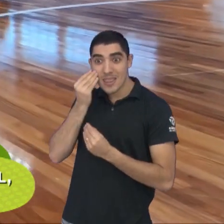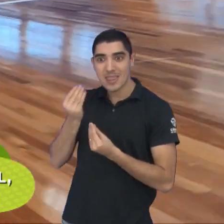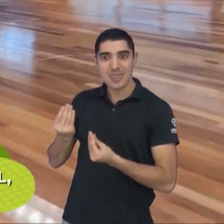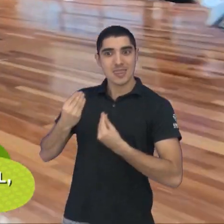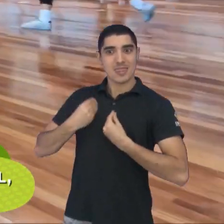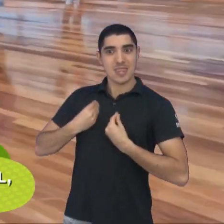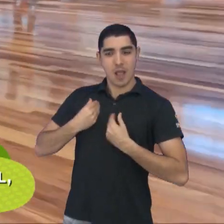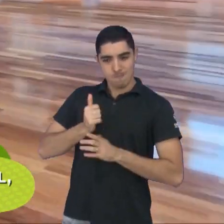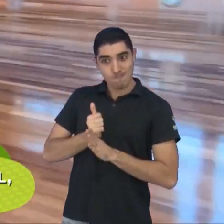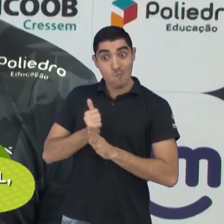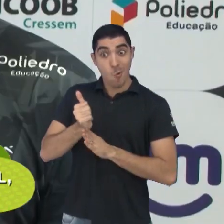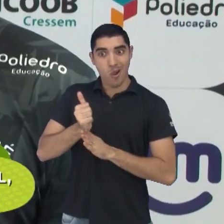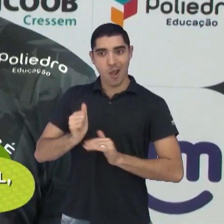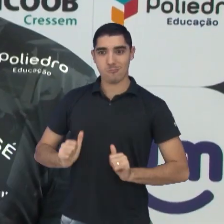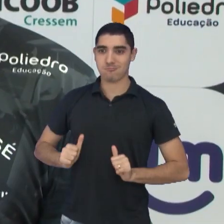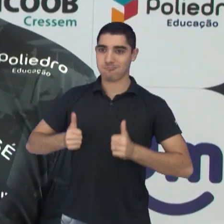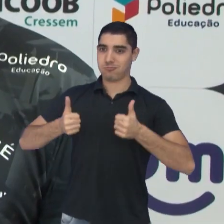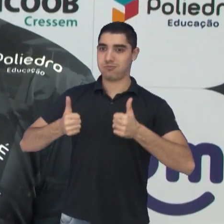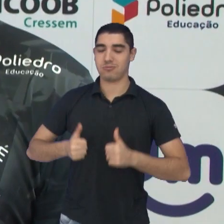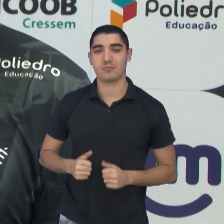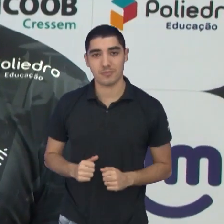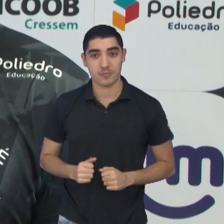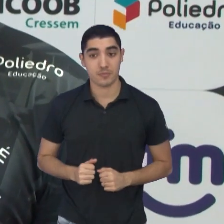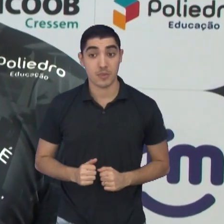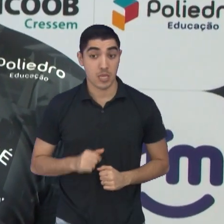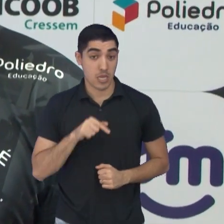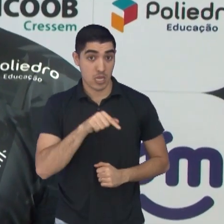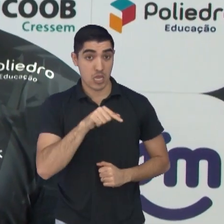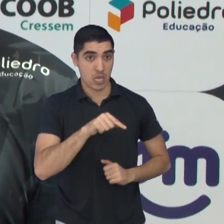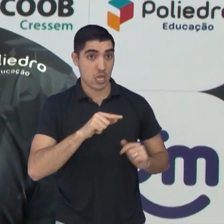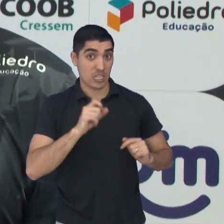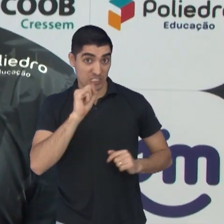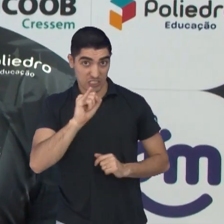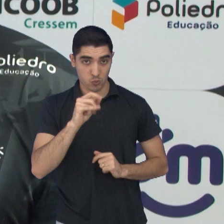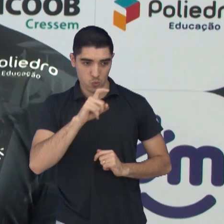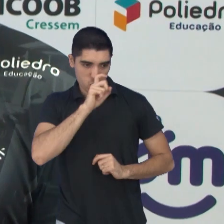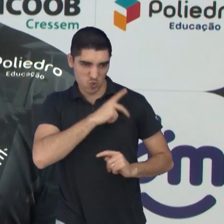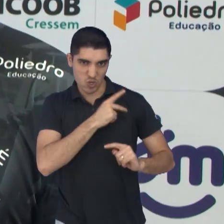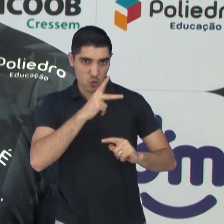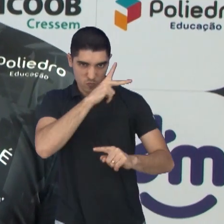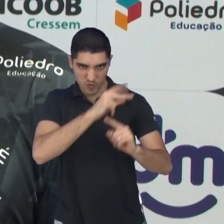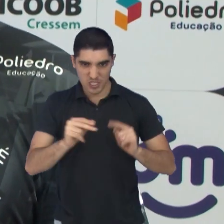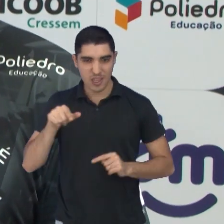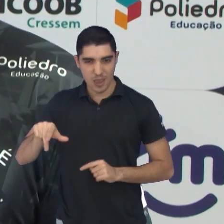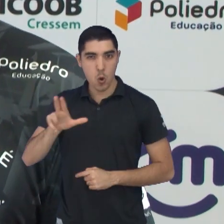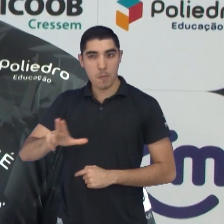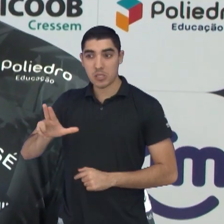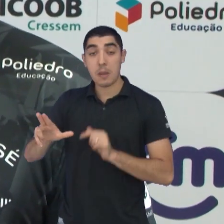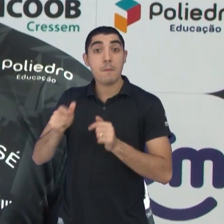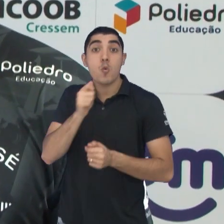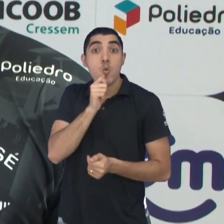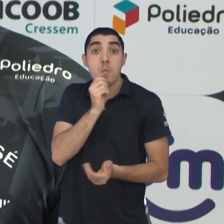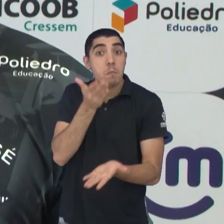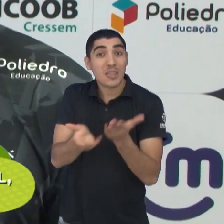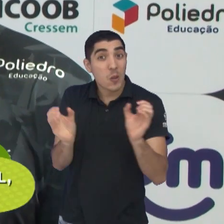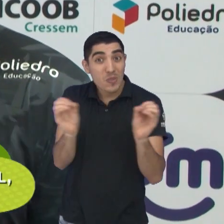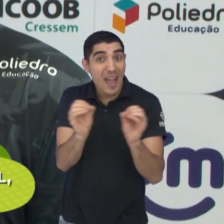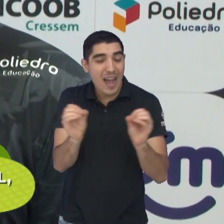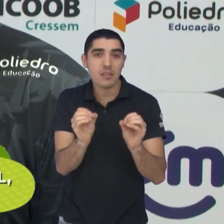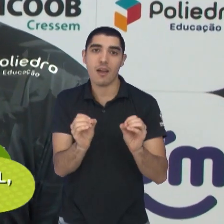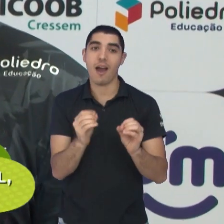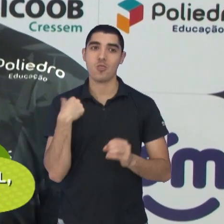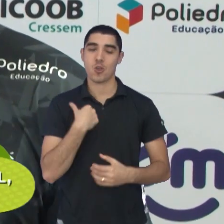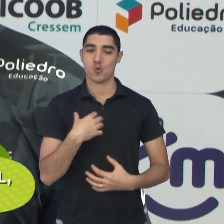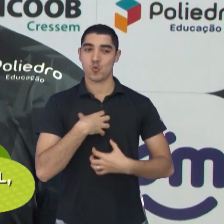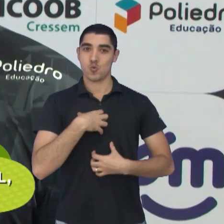confiança maior ao time. Ganhar de um time que está invicto, é um time que com investimento alto, que está em cima da tabela, traz mais confiança ainda.